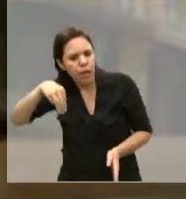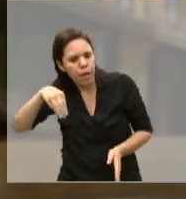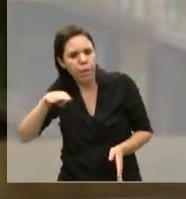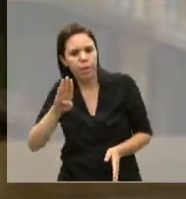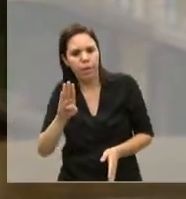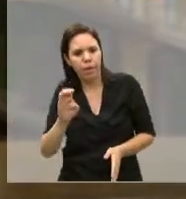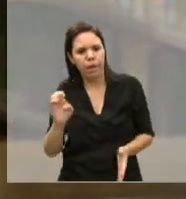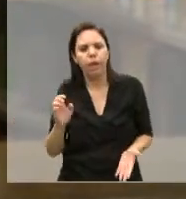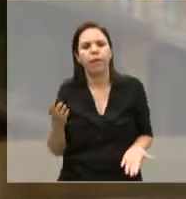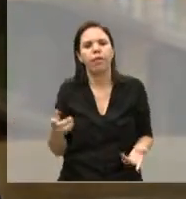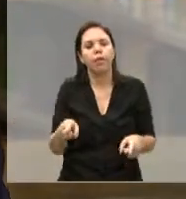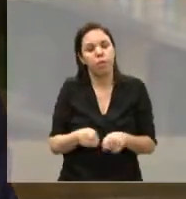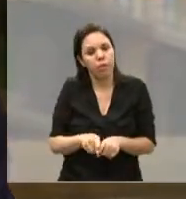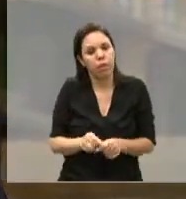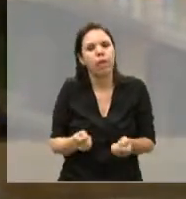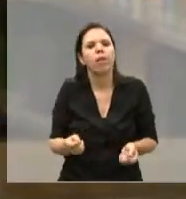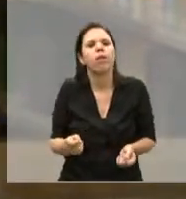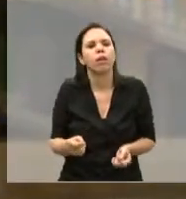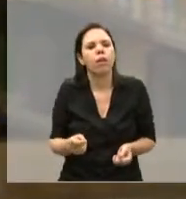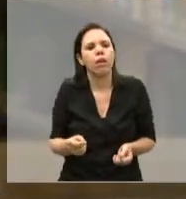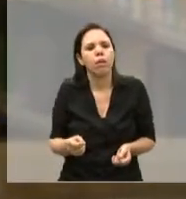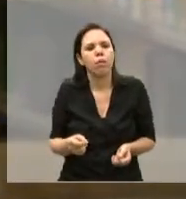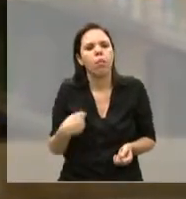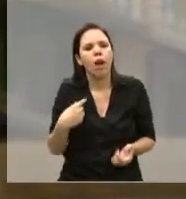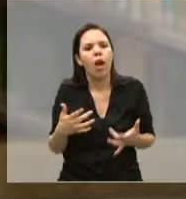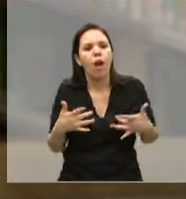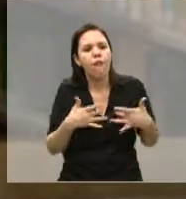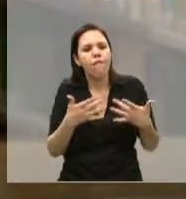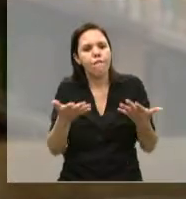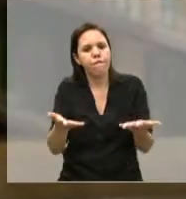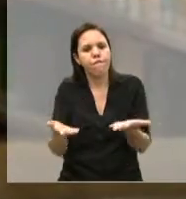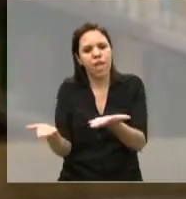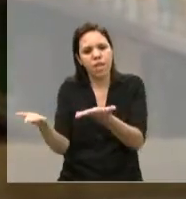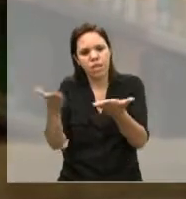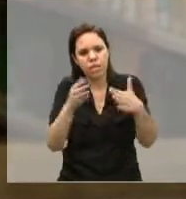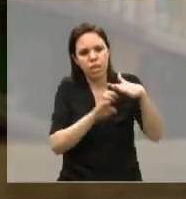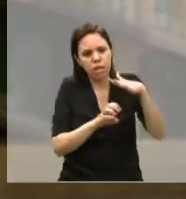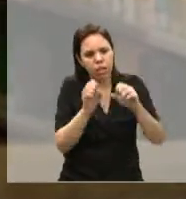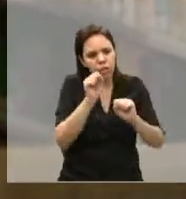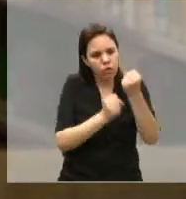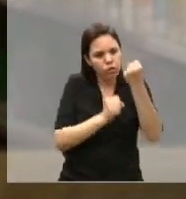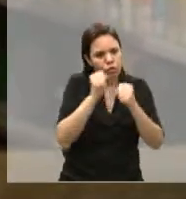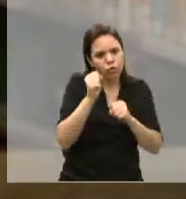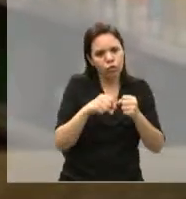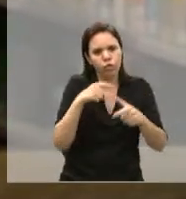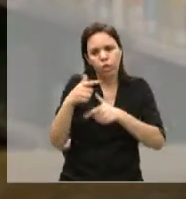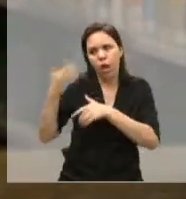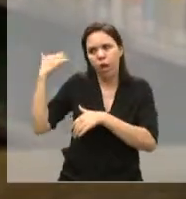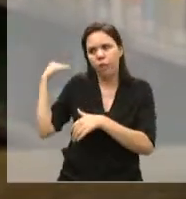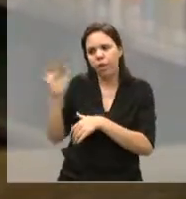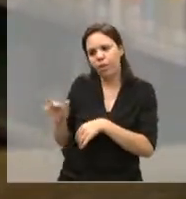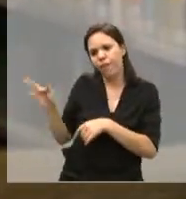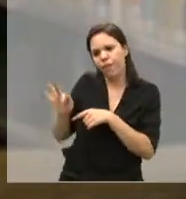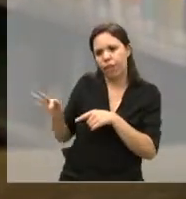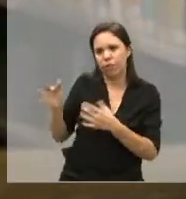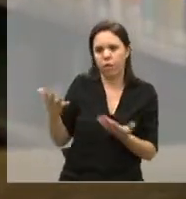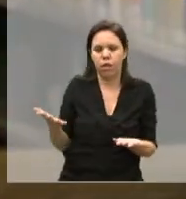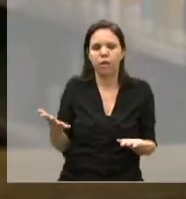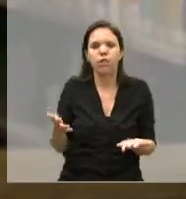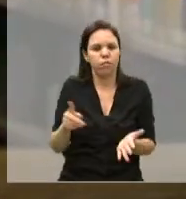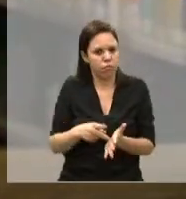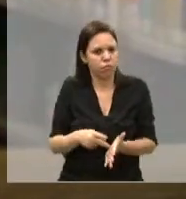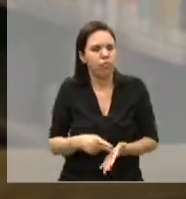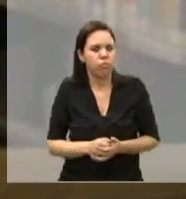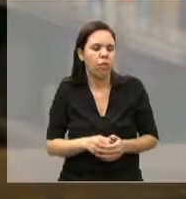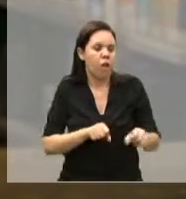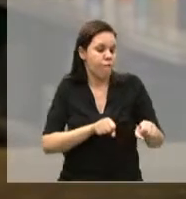poder justamente entregar para a indústria ou para o mercado o que eu não tinha adquirido na época da universidade. Então, sem dúvida nenhuma,